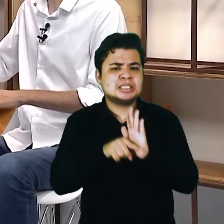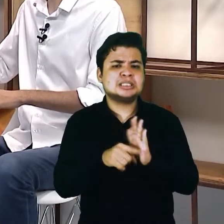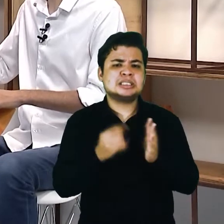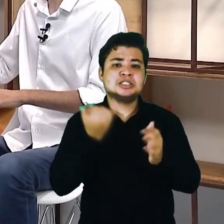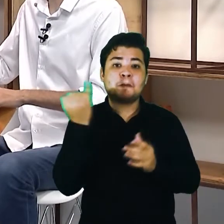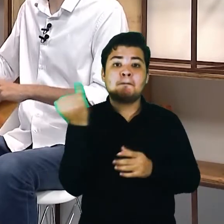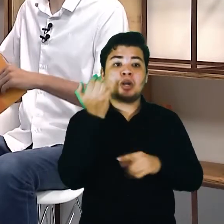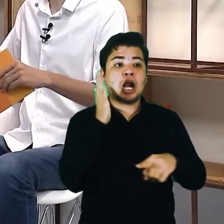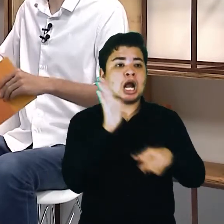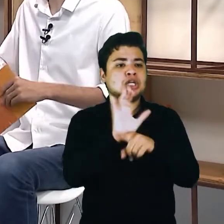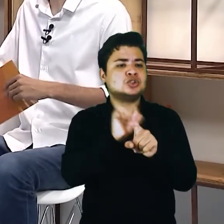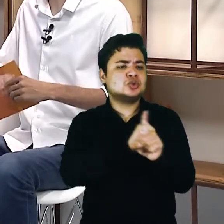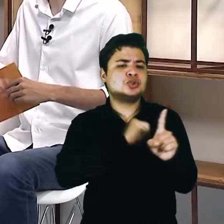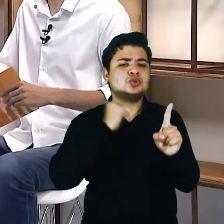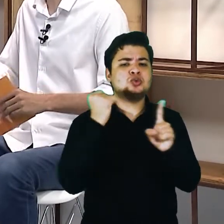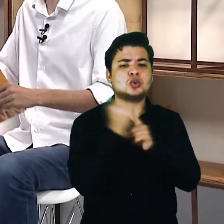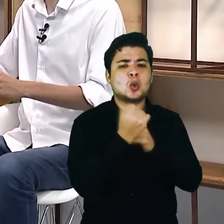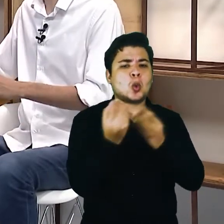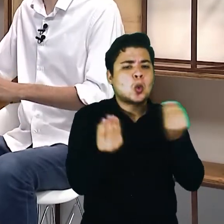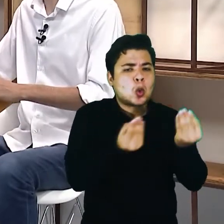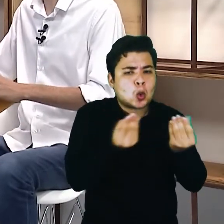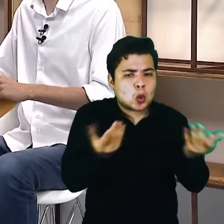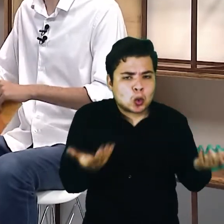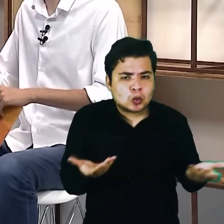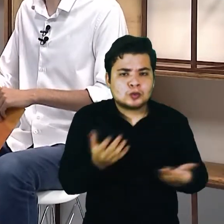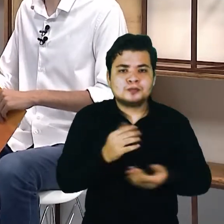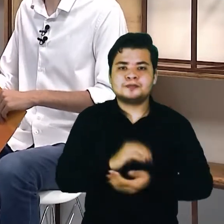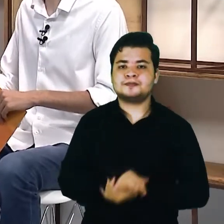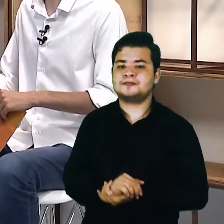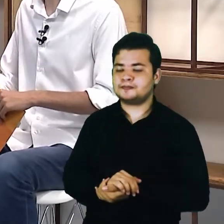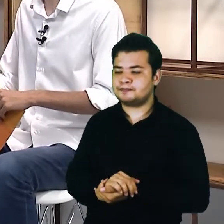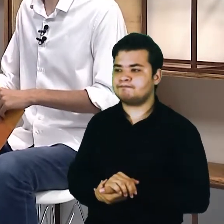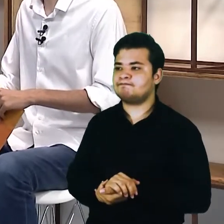para a sociedade? Como é que é a recepção e consequência?